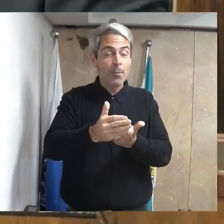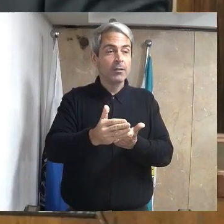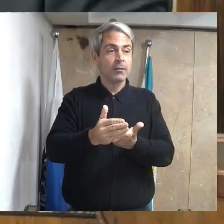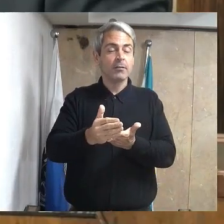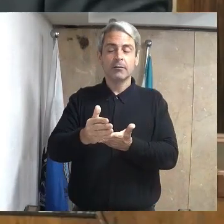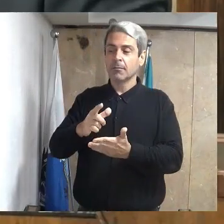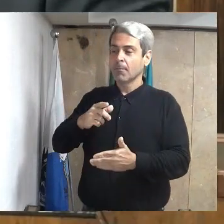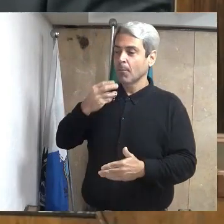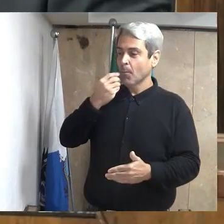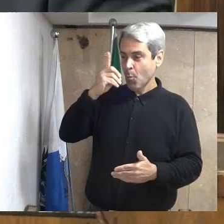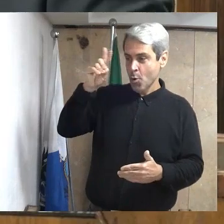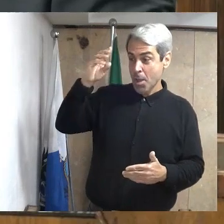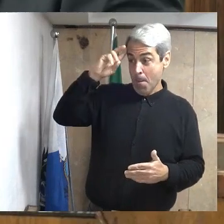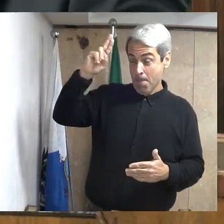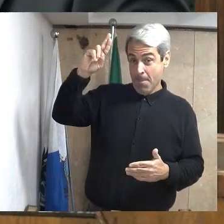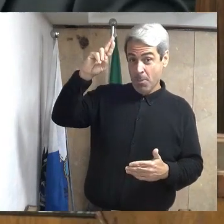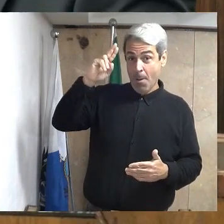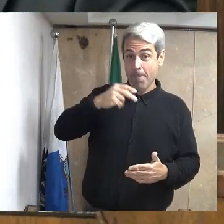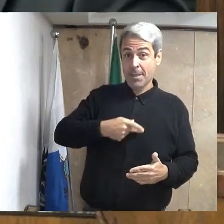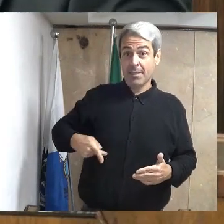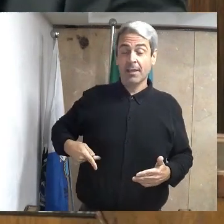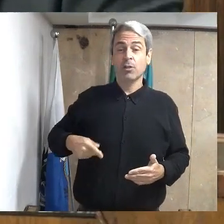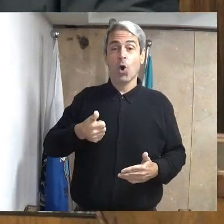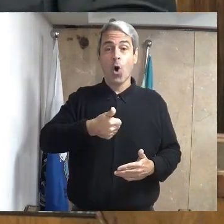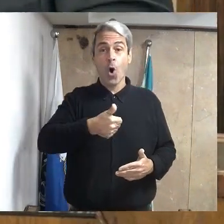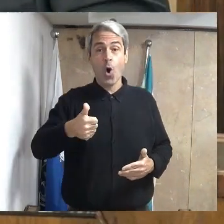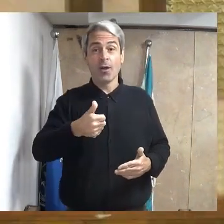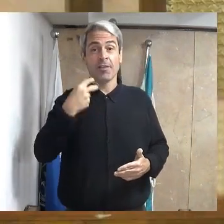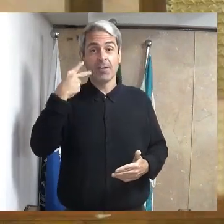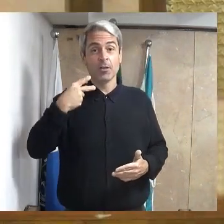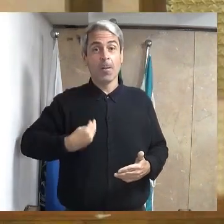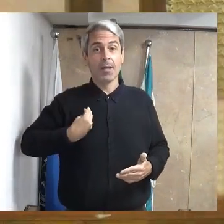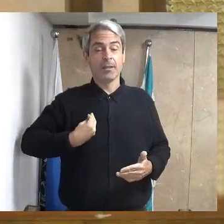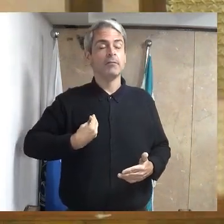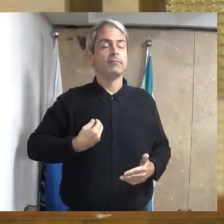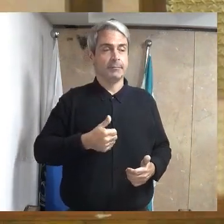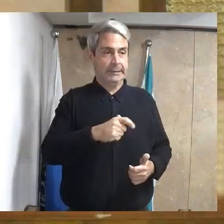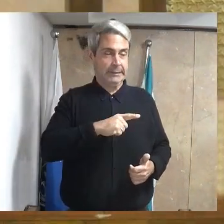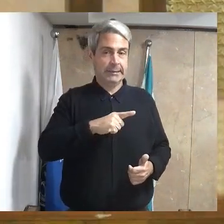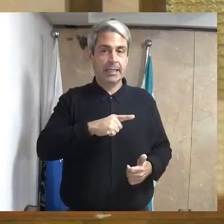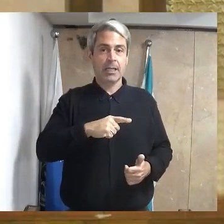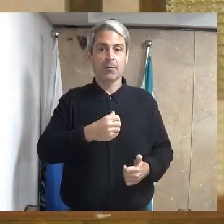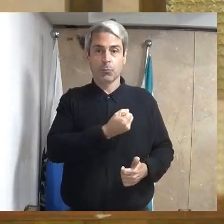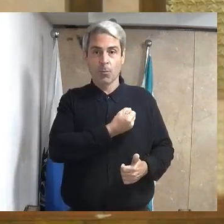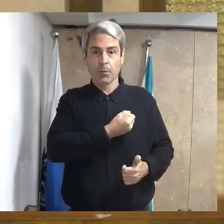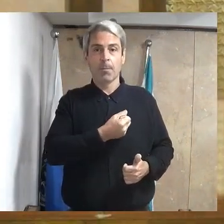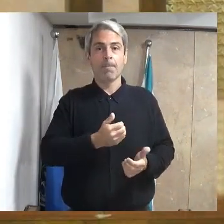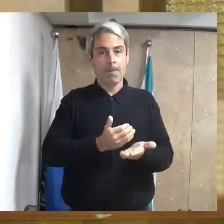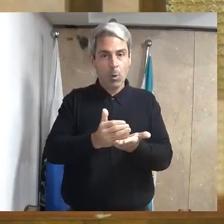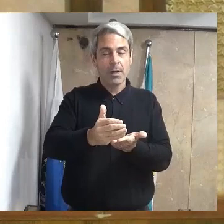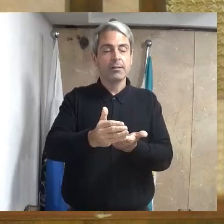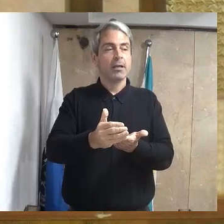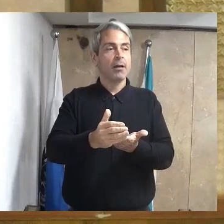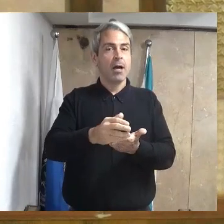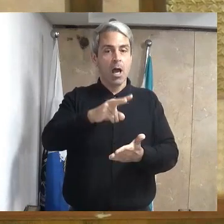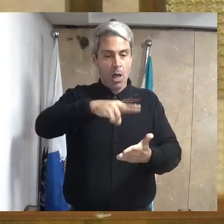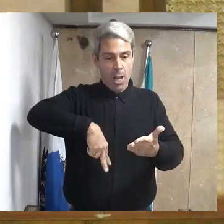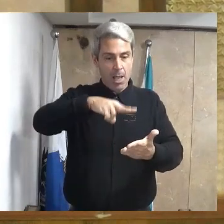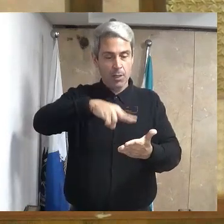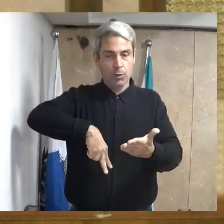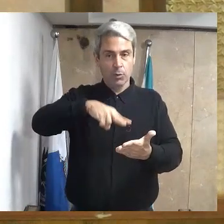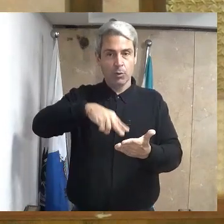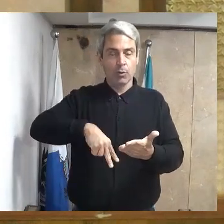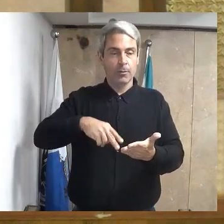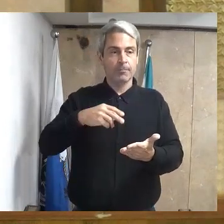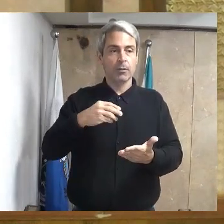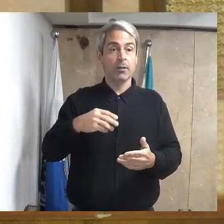Senhor presidente, 11 presenças em plenário. Havendo número legal, peço que faça a leitura, mas antes quero aqui mandar